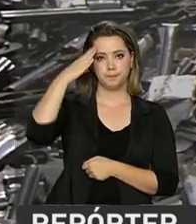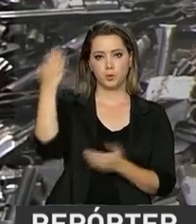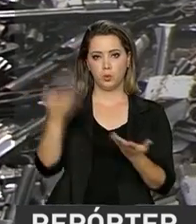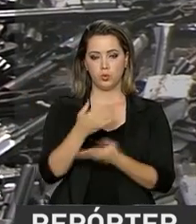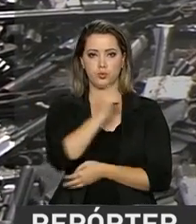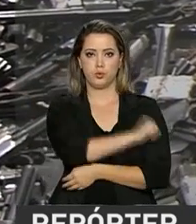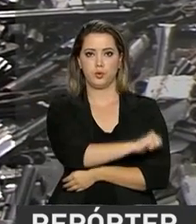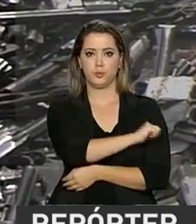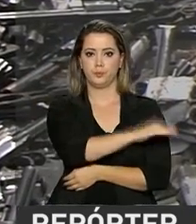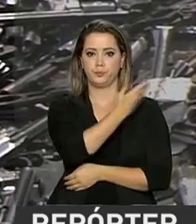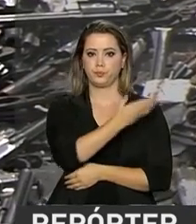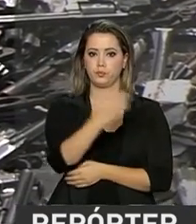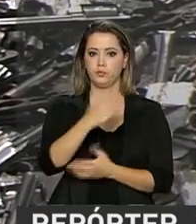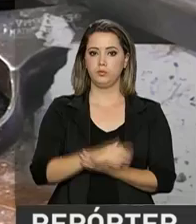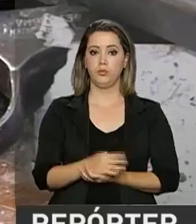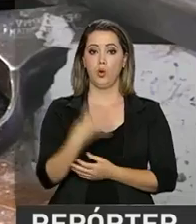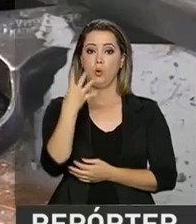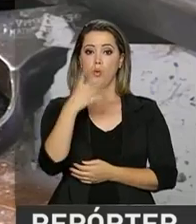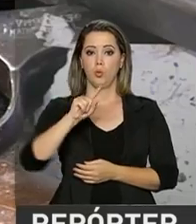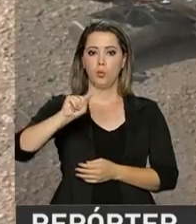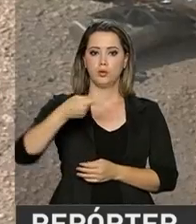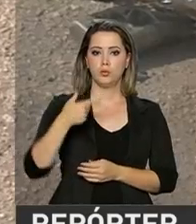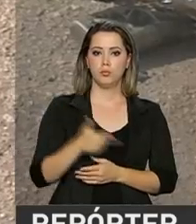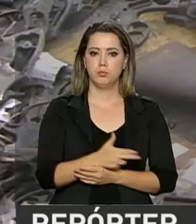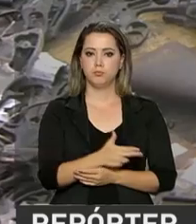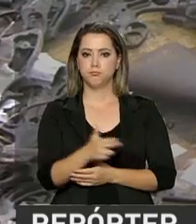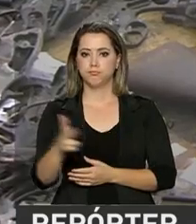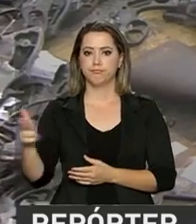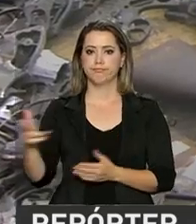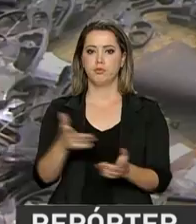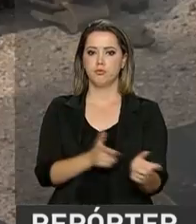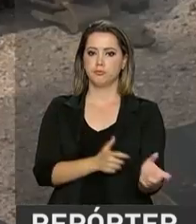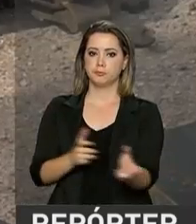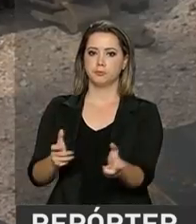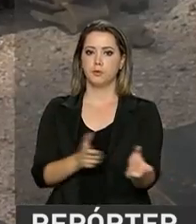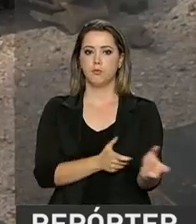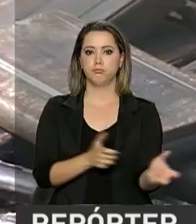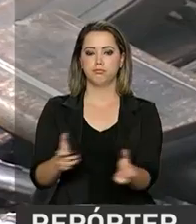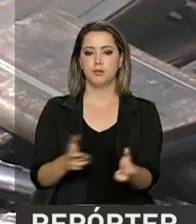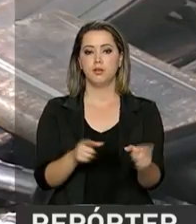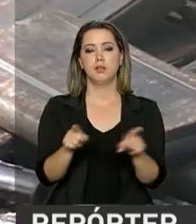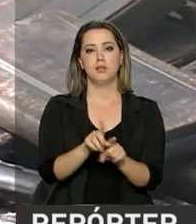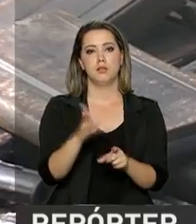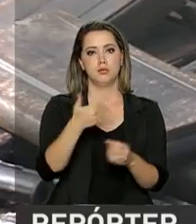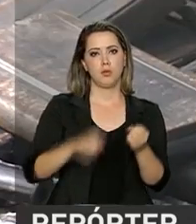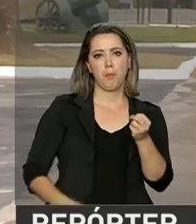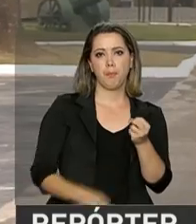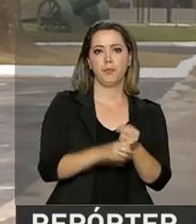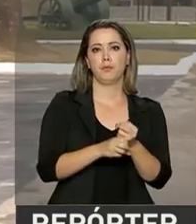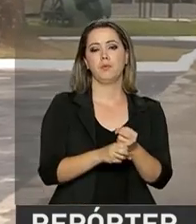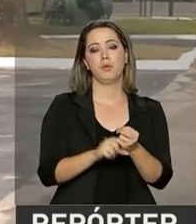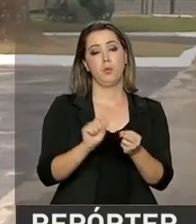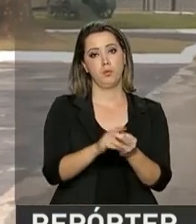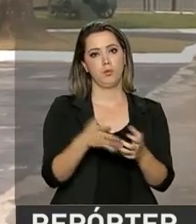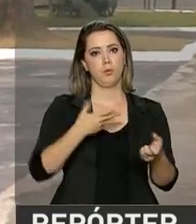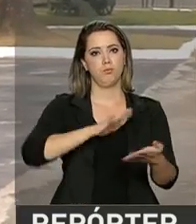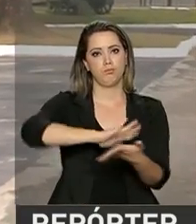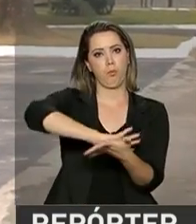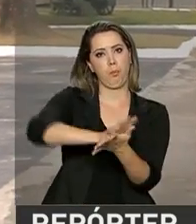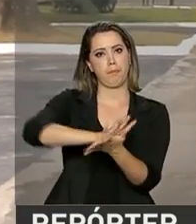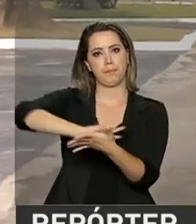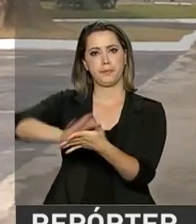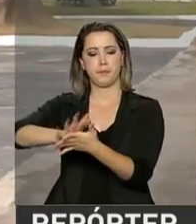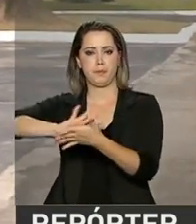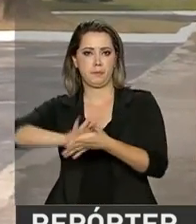Janeiro 4000 revólveres pistolas fuzis espingardas metralhadoras e carregadores foram amassados por um